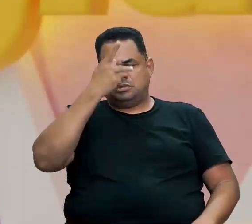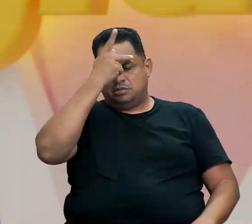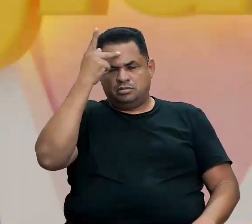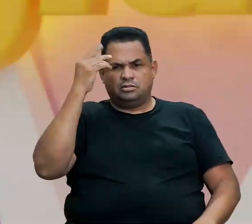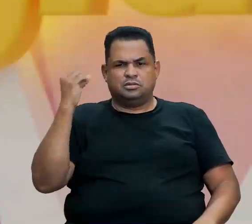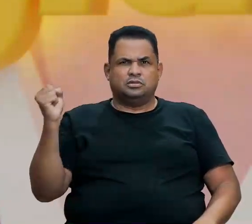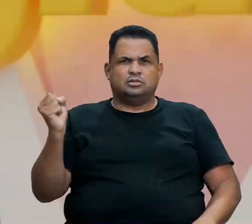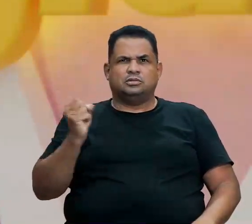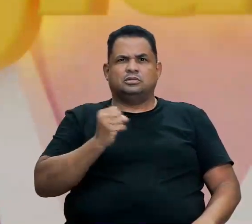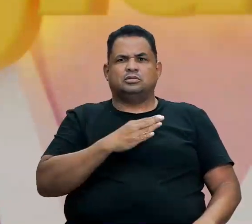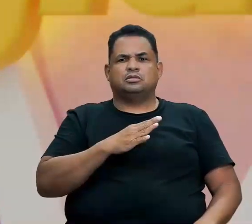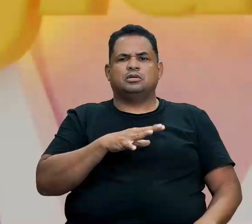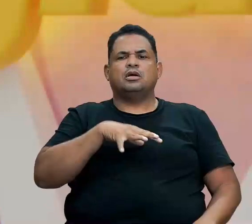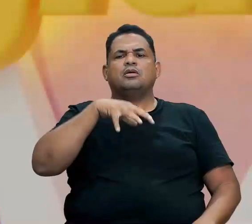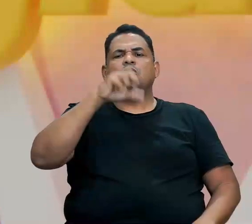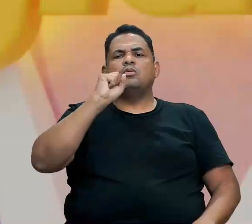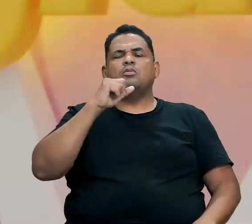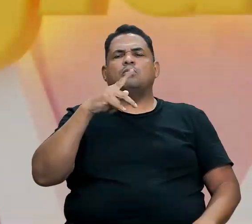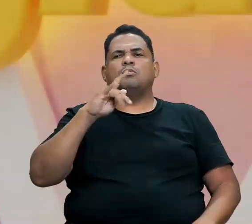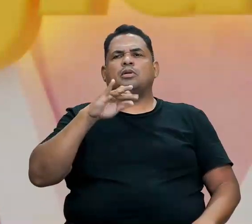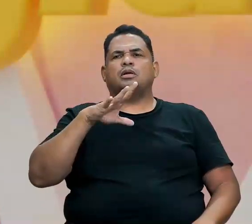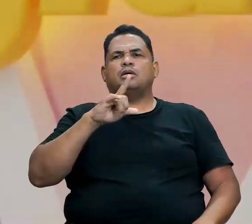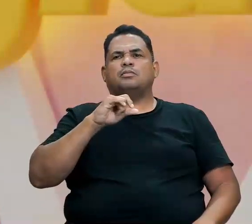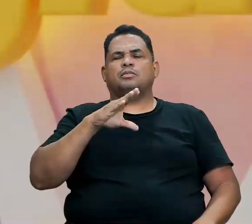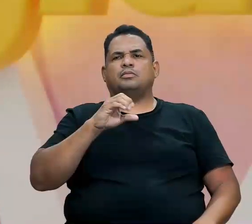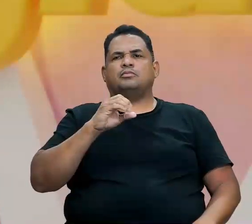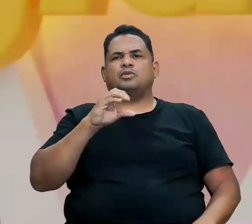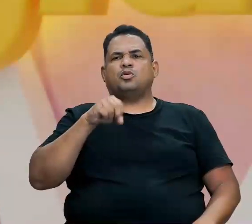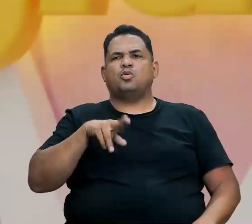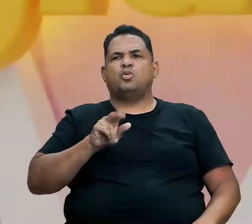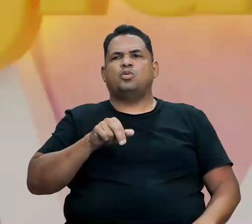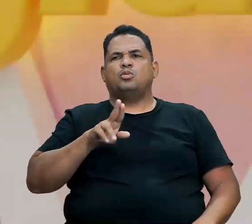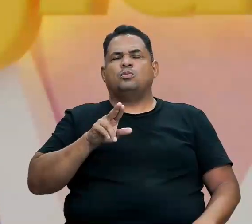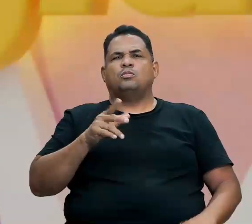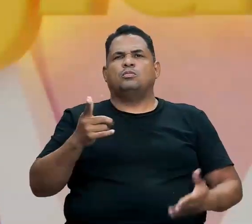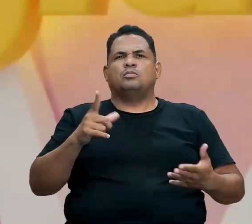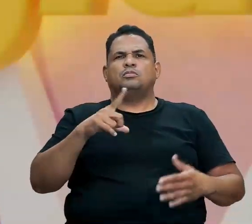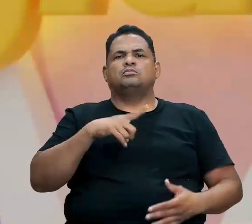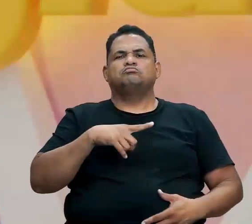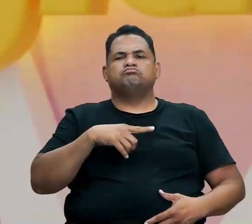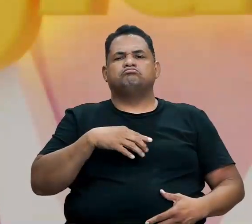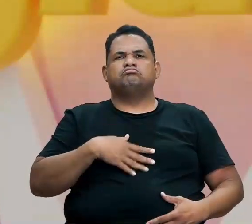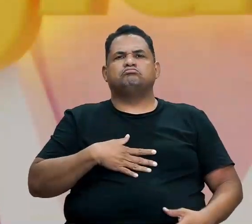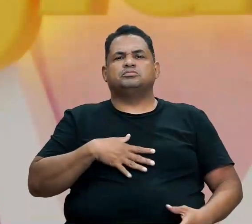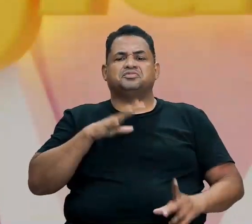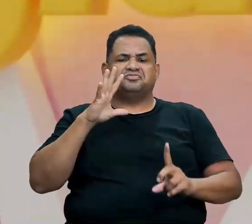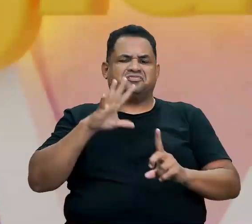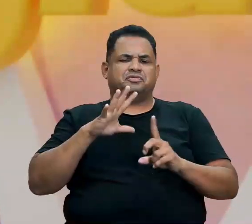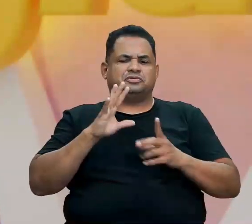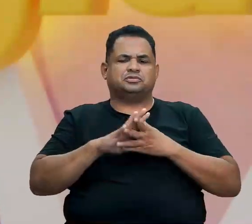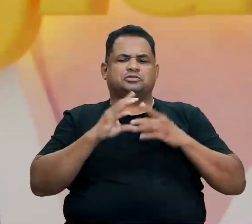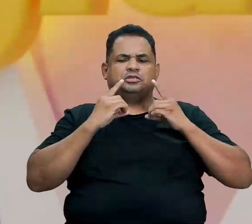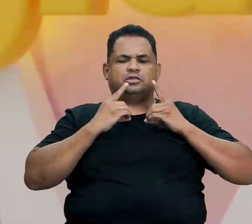prêmio da ONU, né? Então, isso fere a dignidade humana, porque é um preconceito ali